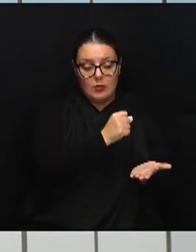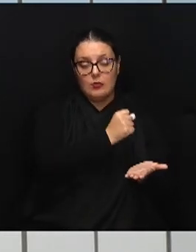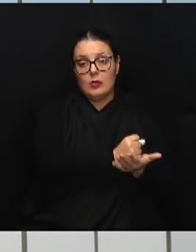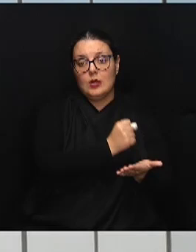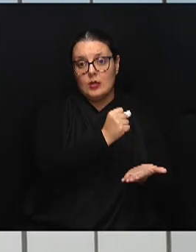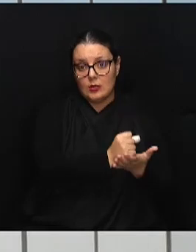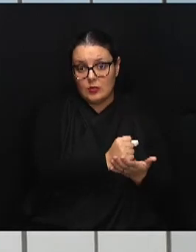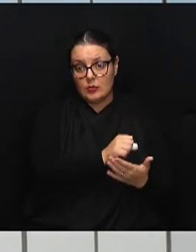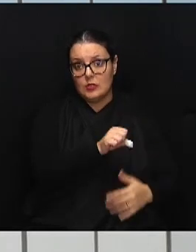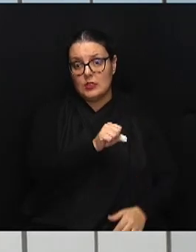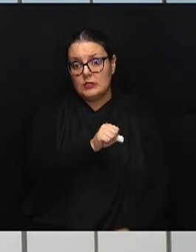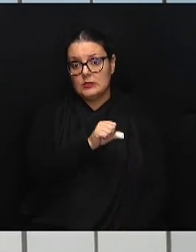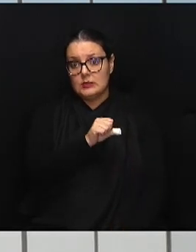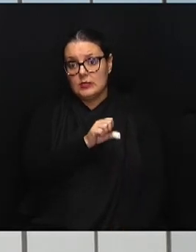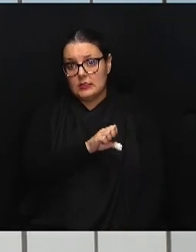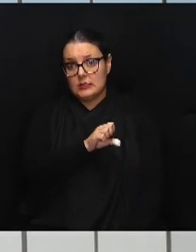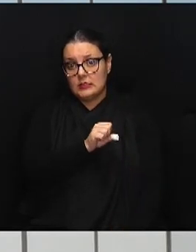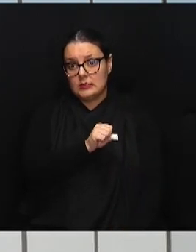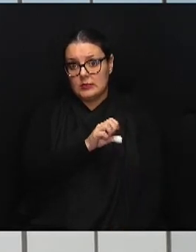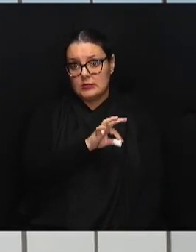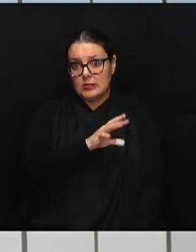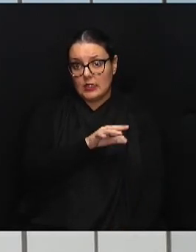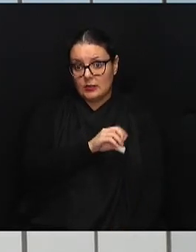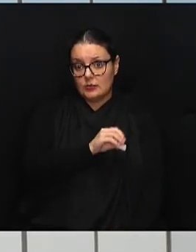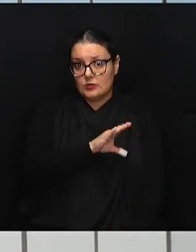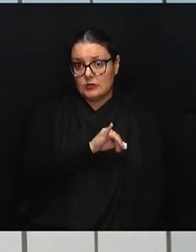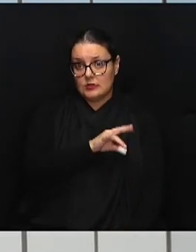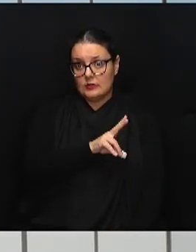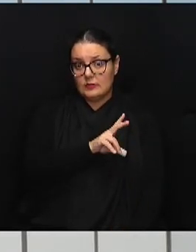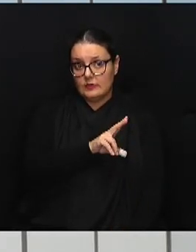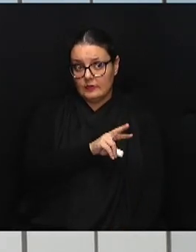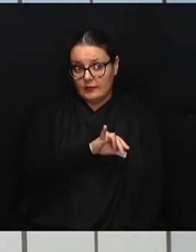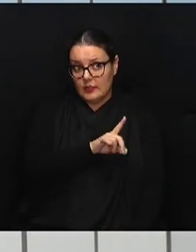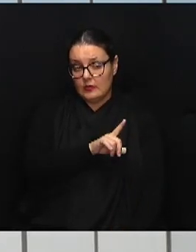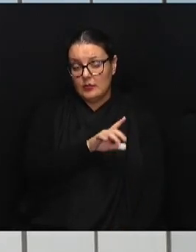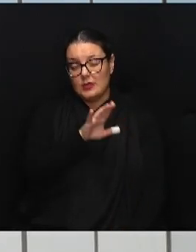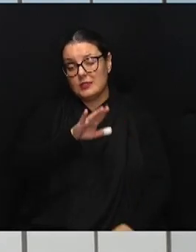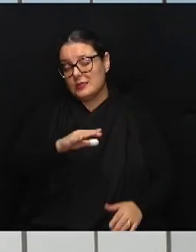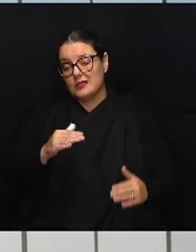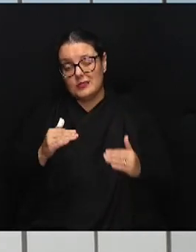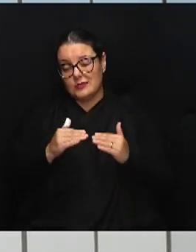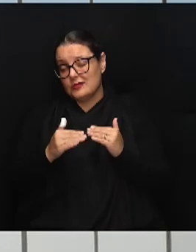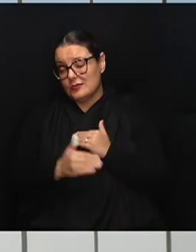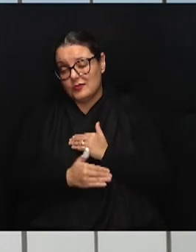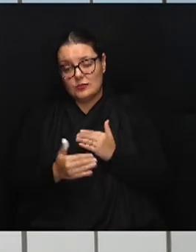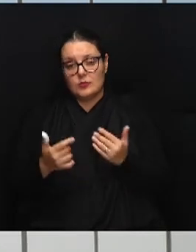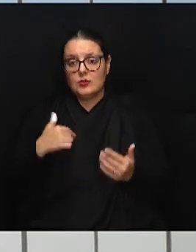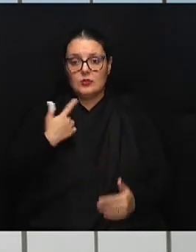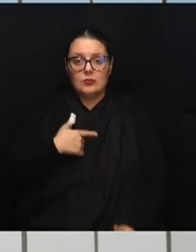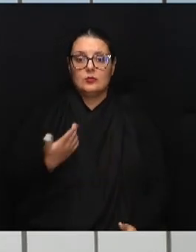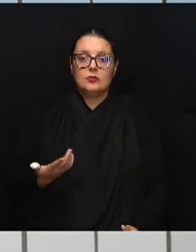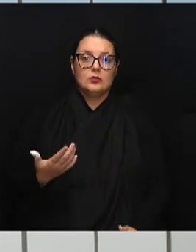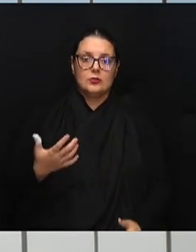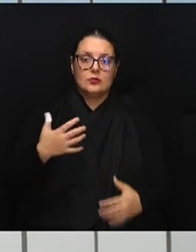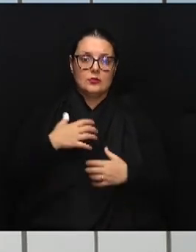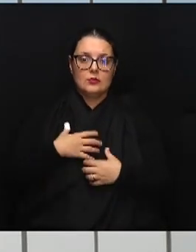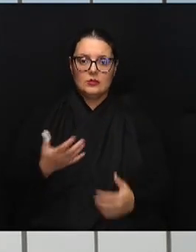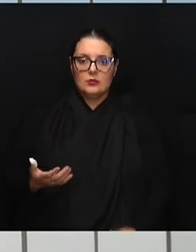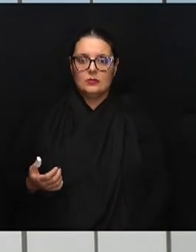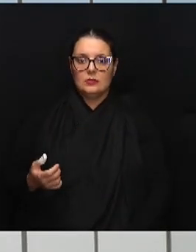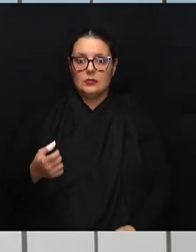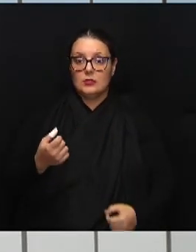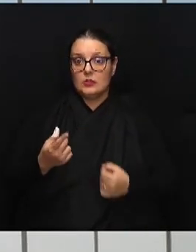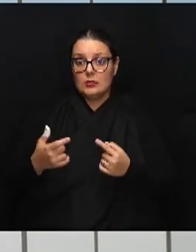civil, que nem sempre bate com os nossos sentimentos. As mulheres, muitas vezes, chegam a uma certa idade e entram em